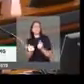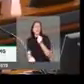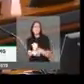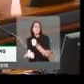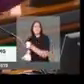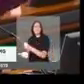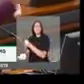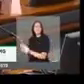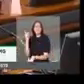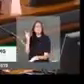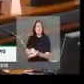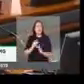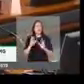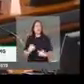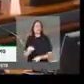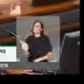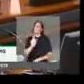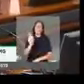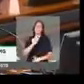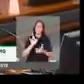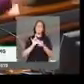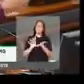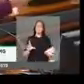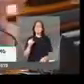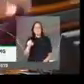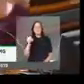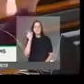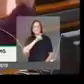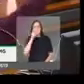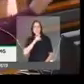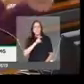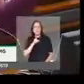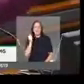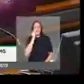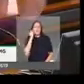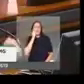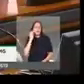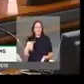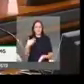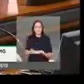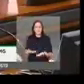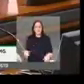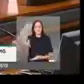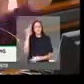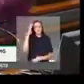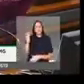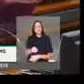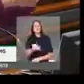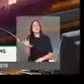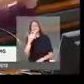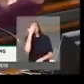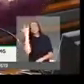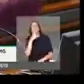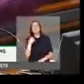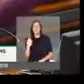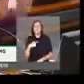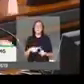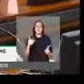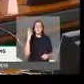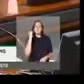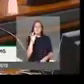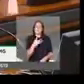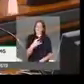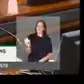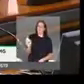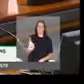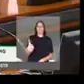acima de tudo mas não vamos deixar que isso aconteça sorvete tanto que sequer até hoje a gente sabe quantas pessoas morreram não sabemos que não foi